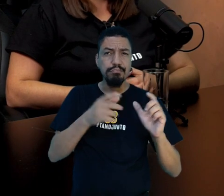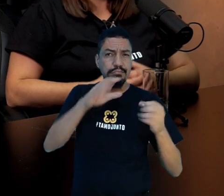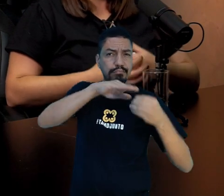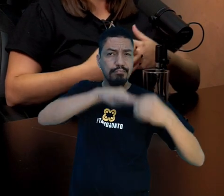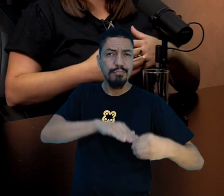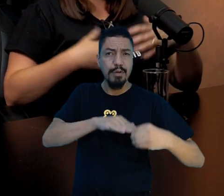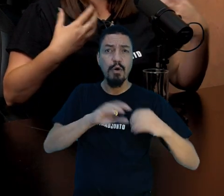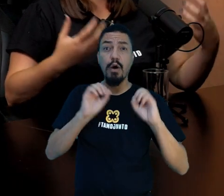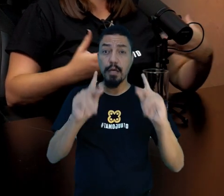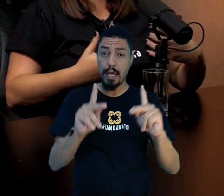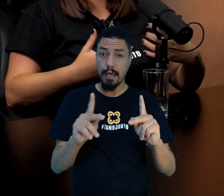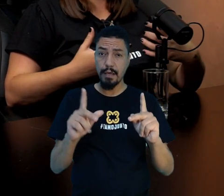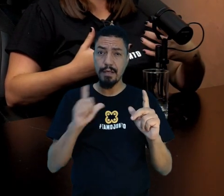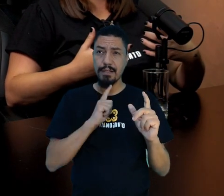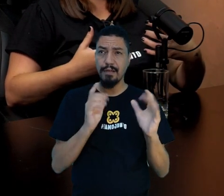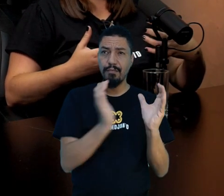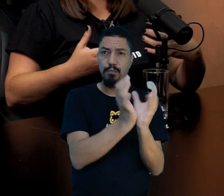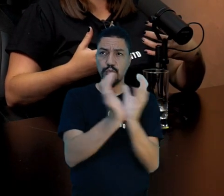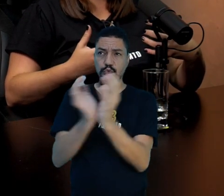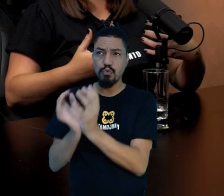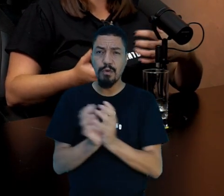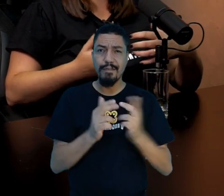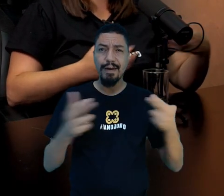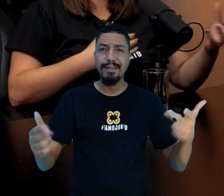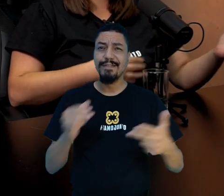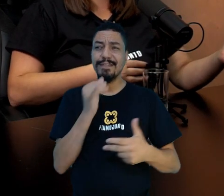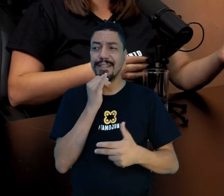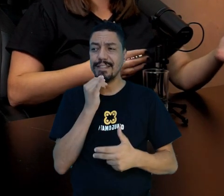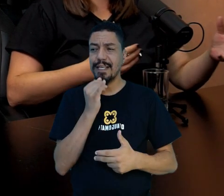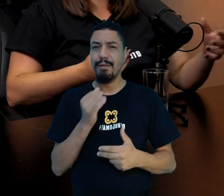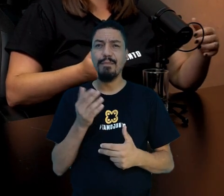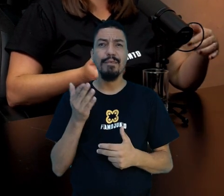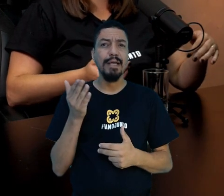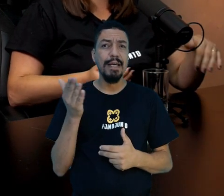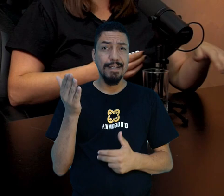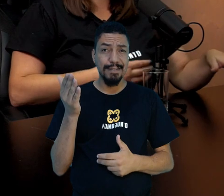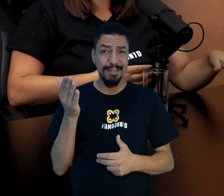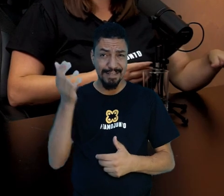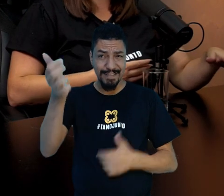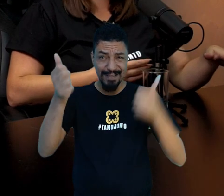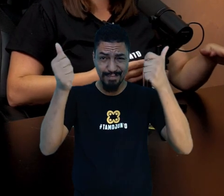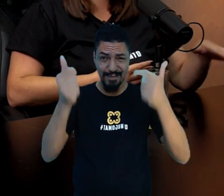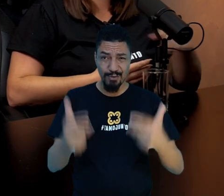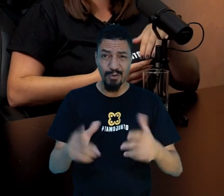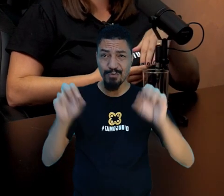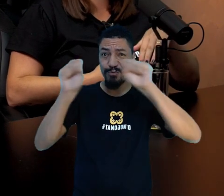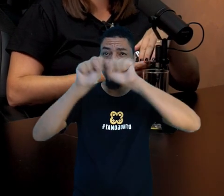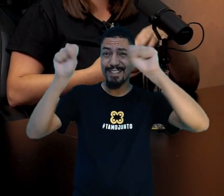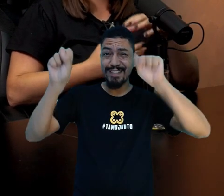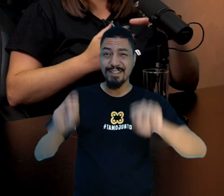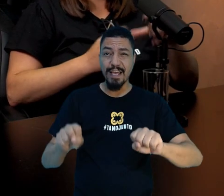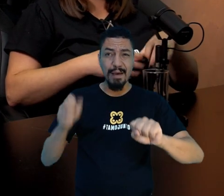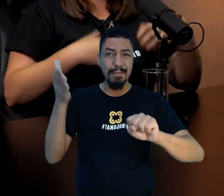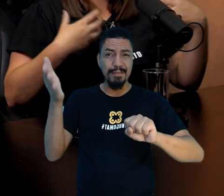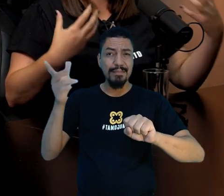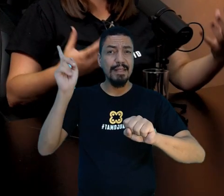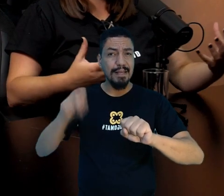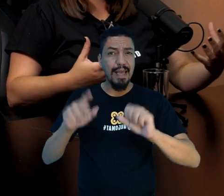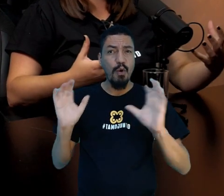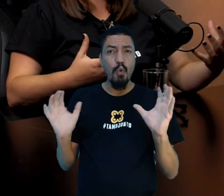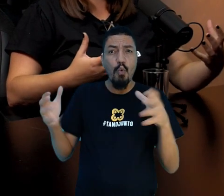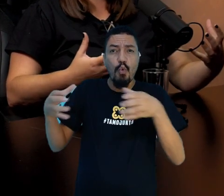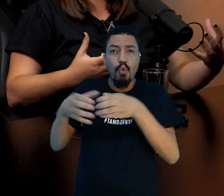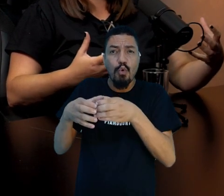minorizados, e são conjuntos, né? Até o exemplo, que foi o péssimo exemplo que você deu do sistema, ele também é